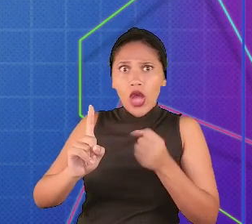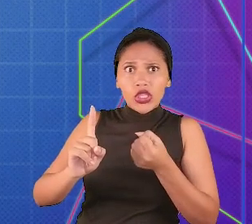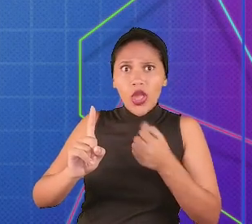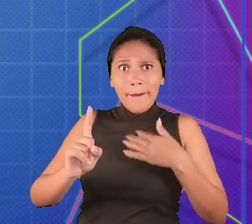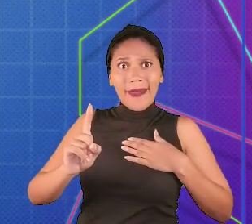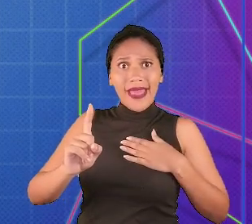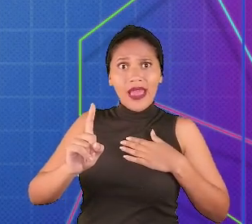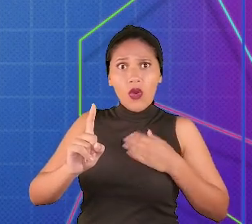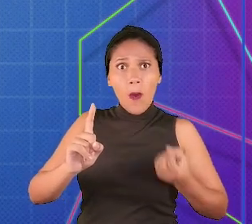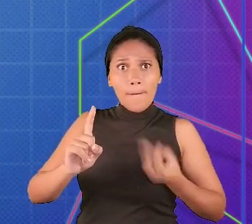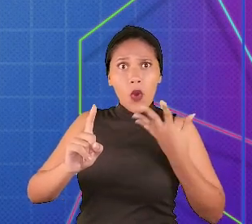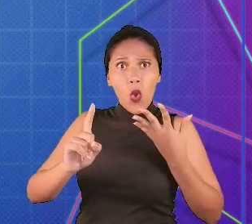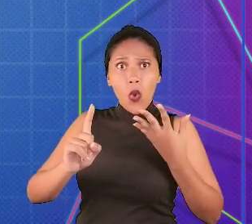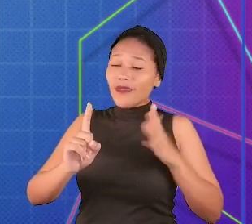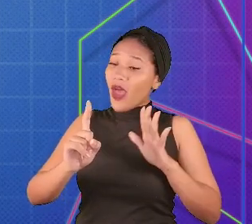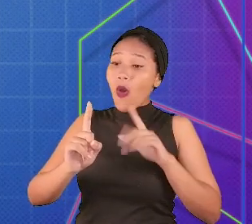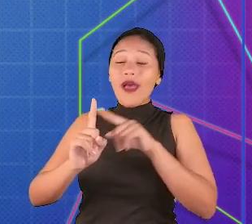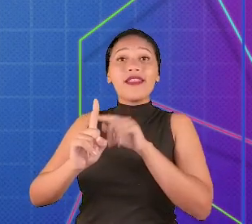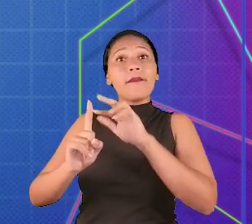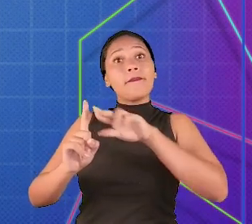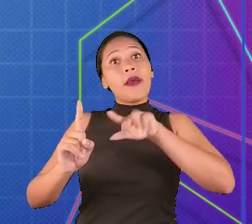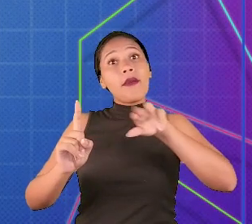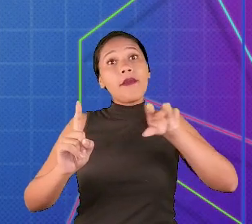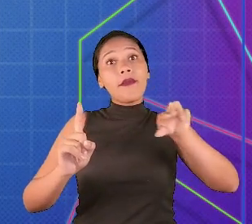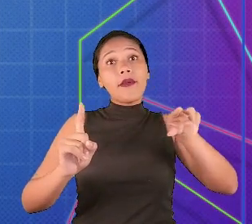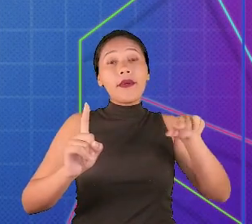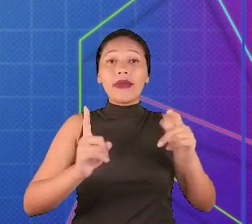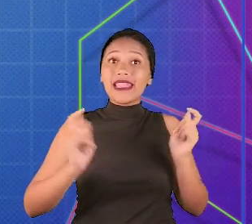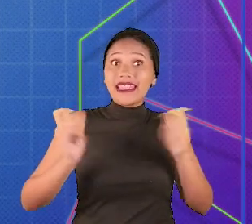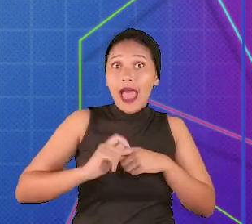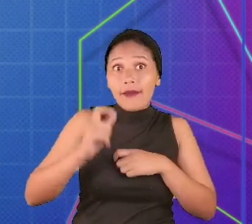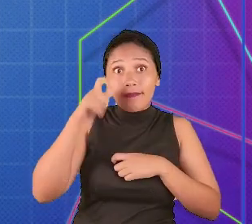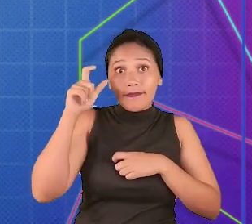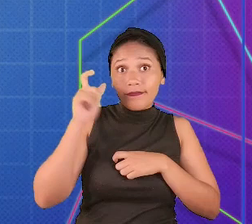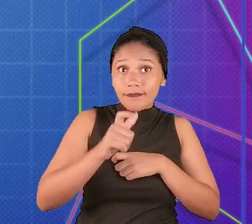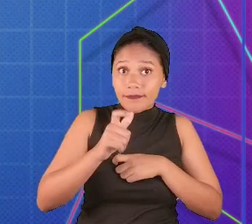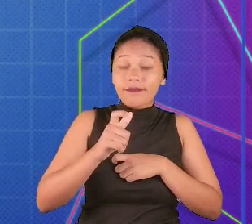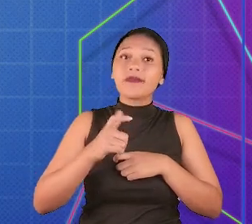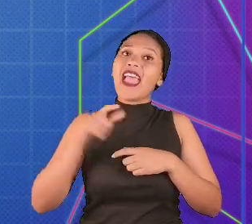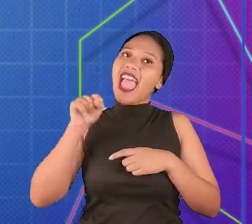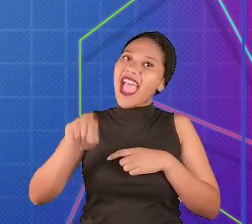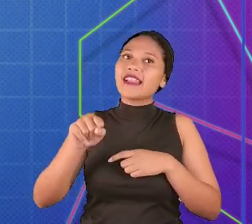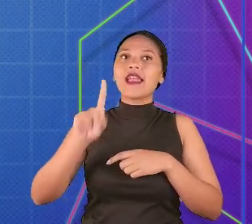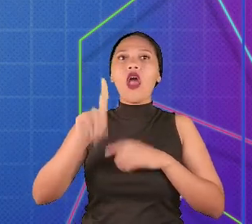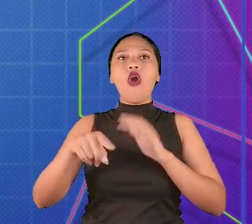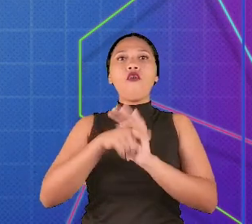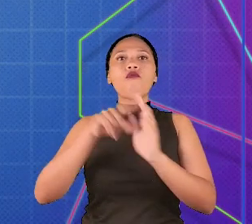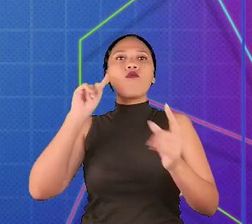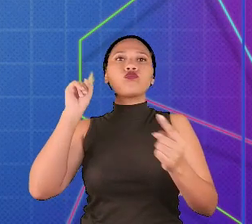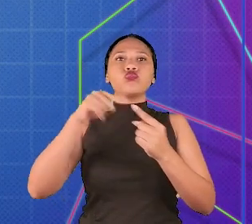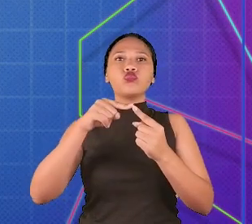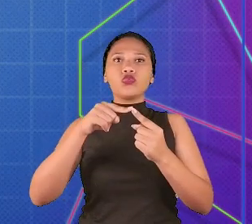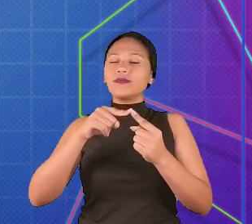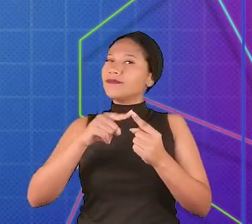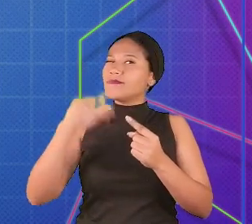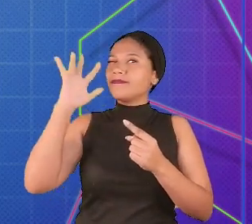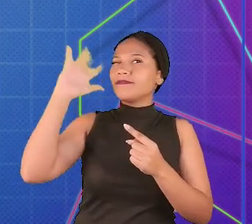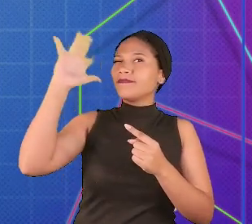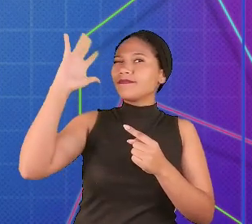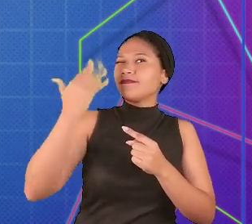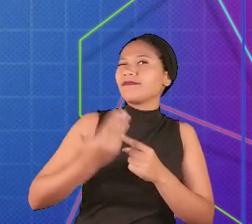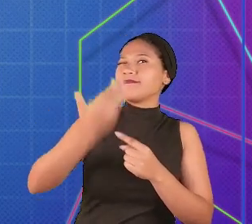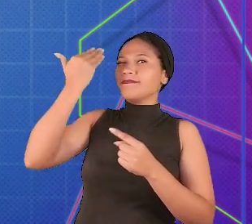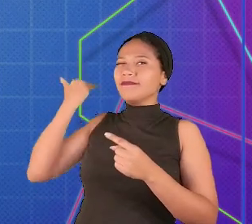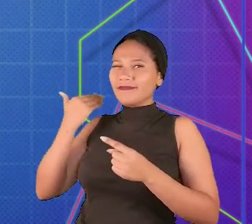Nada disso. Significa apenas que dentre todas as pessoas que podem se interessar pelo seu game, essa é o seu foco, quem você tinha em mente